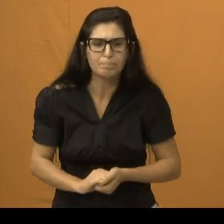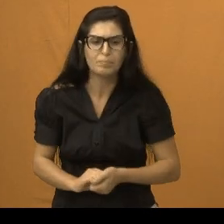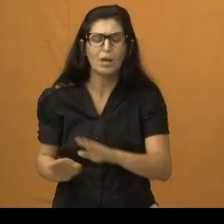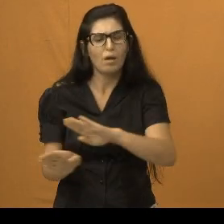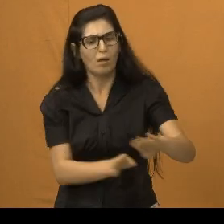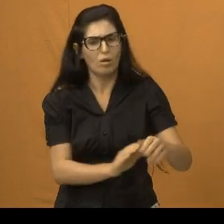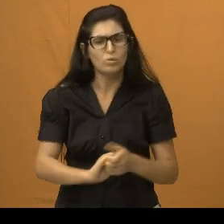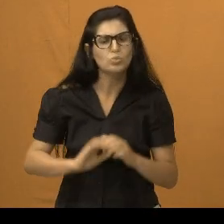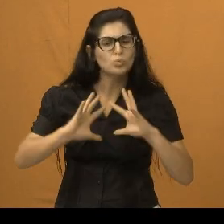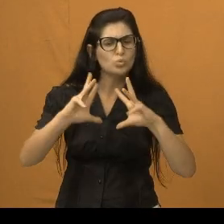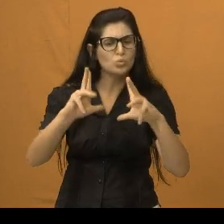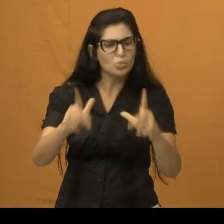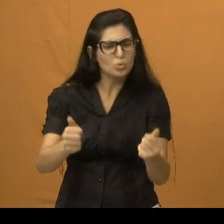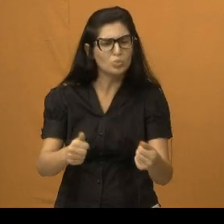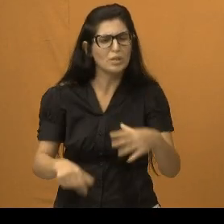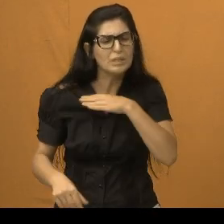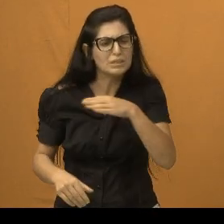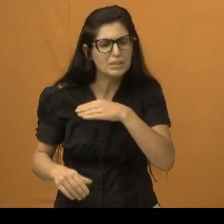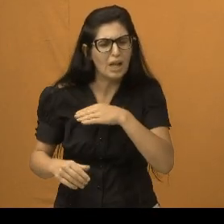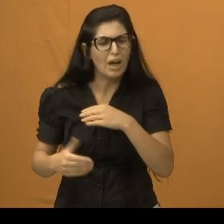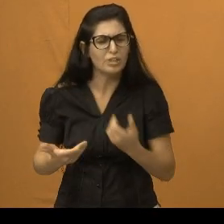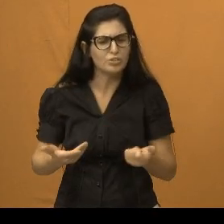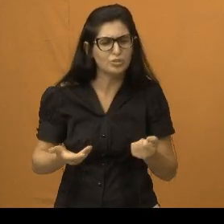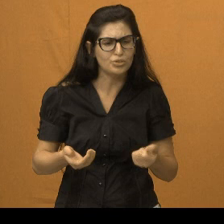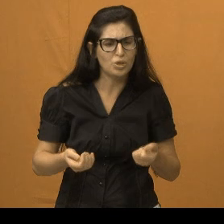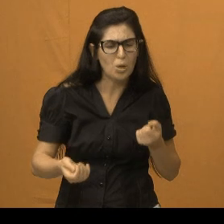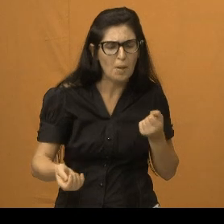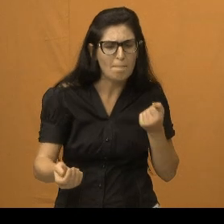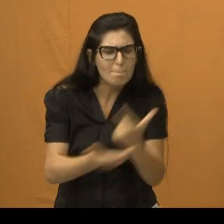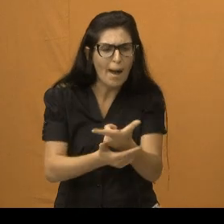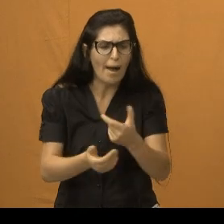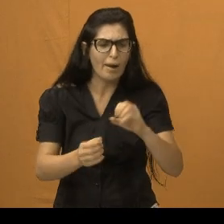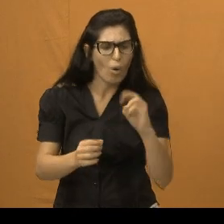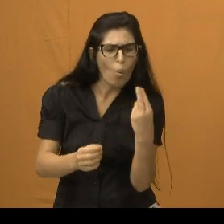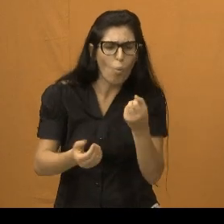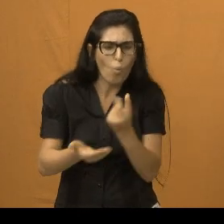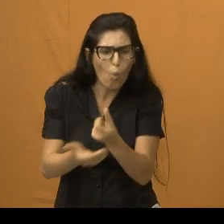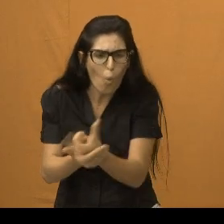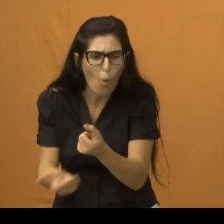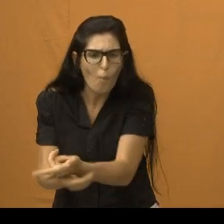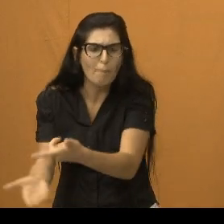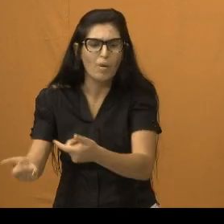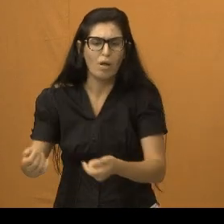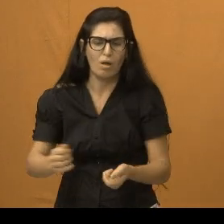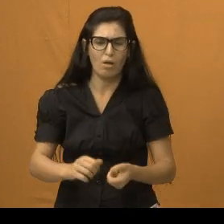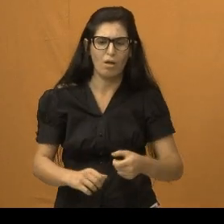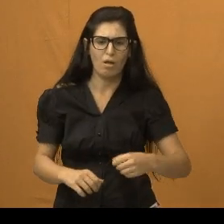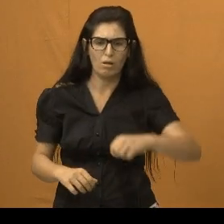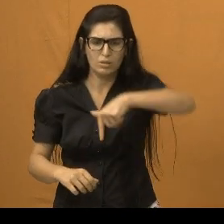os investimentos, né, no município, que tinha a meta orçamentária em